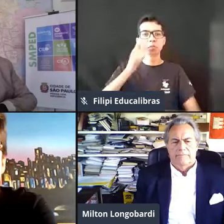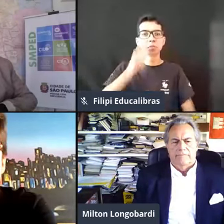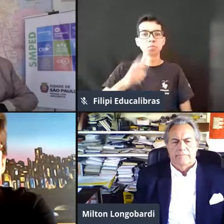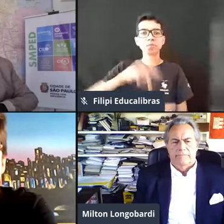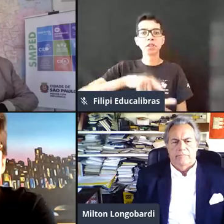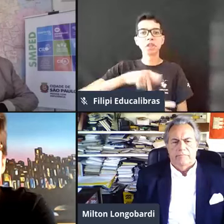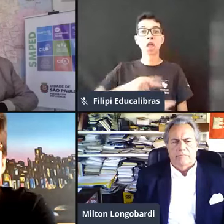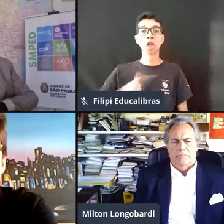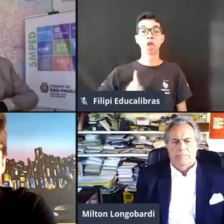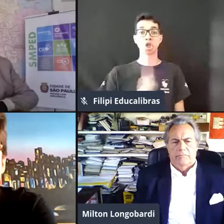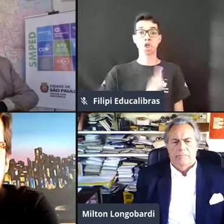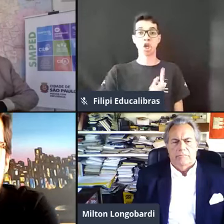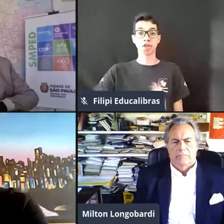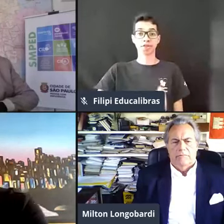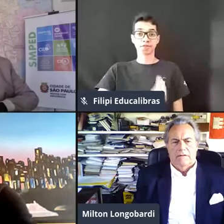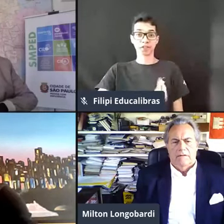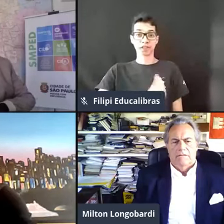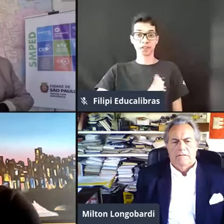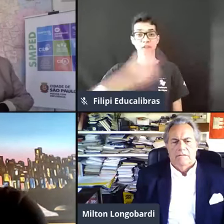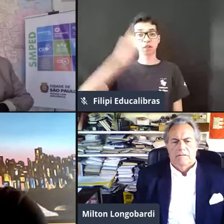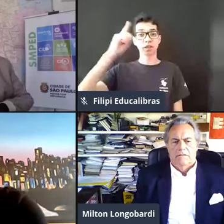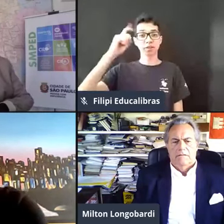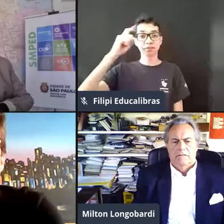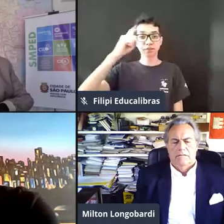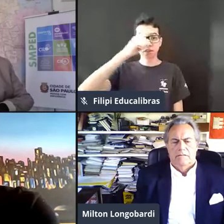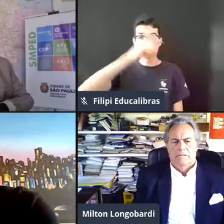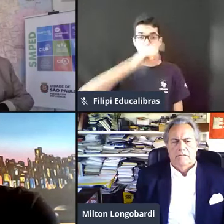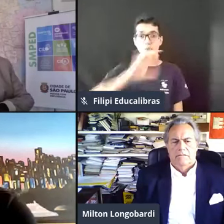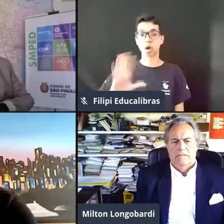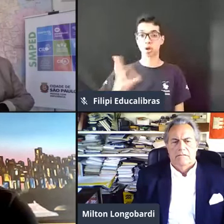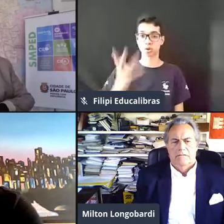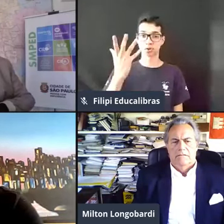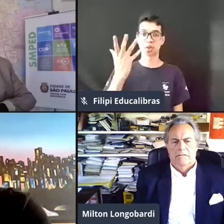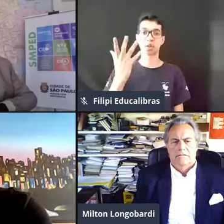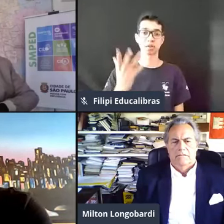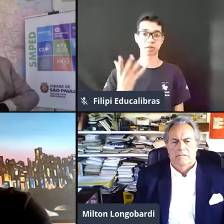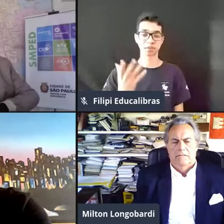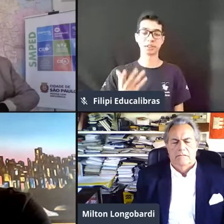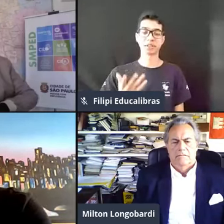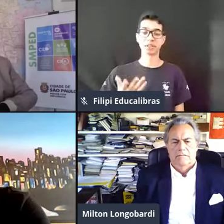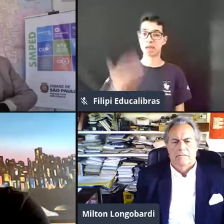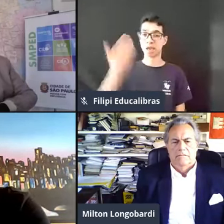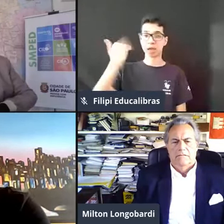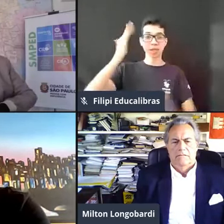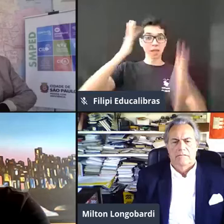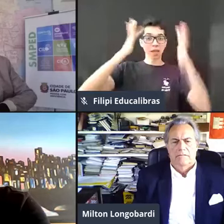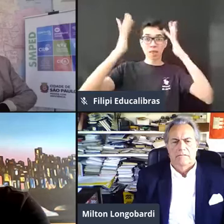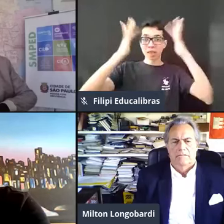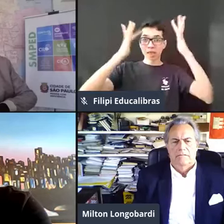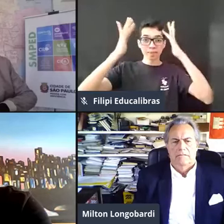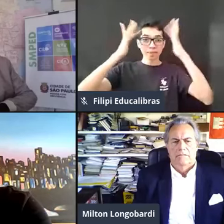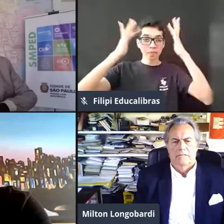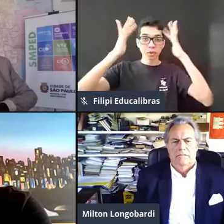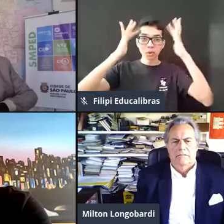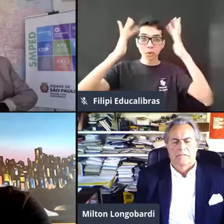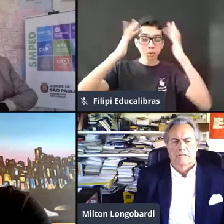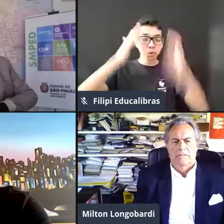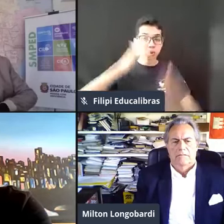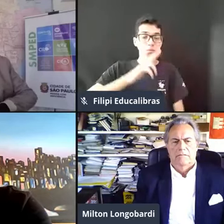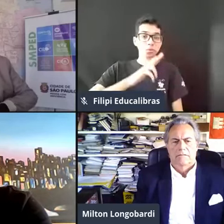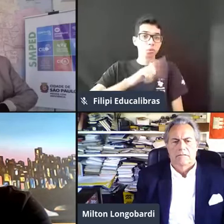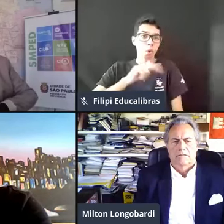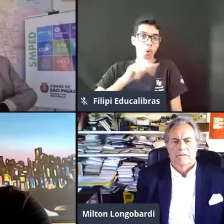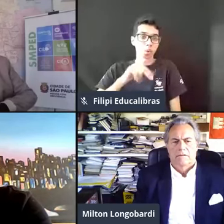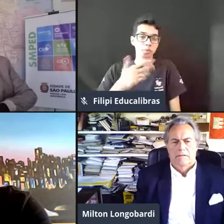difícil, né? Passando uma catástrofe. Ninguém nunca imaginava que nós passaríamos. Ninguém não, Bill Gates